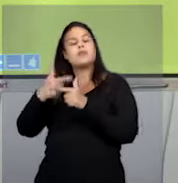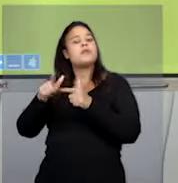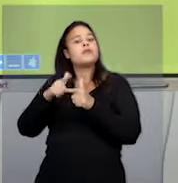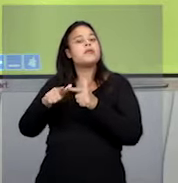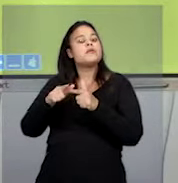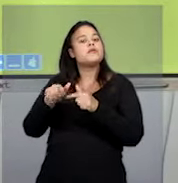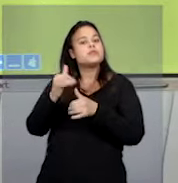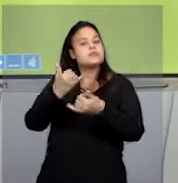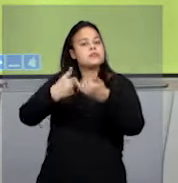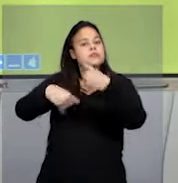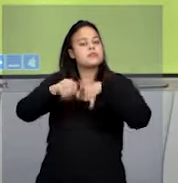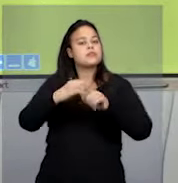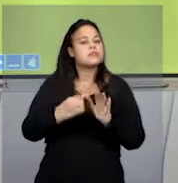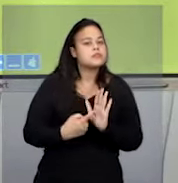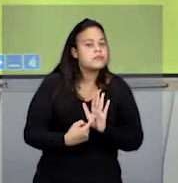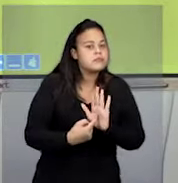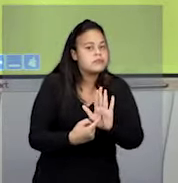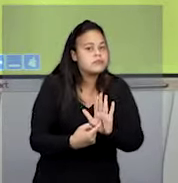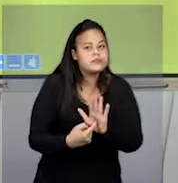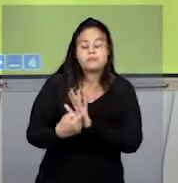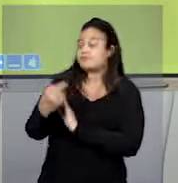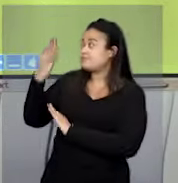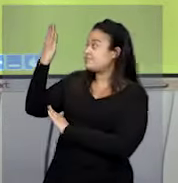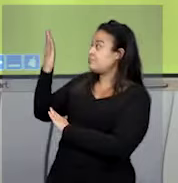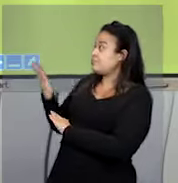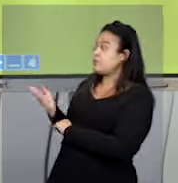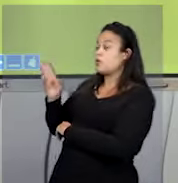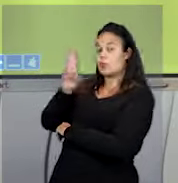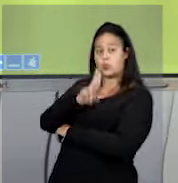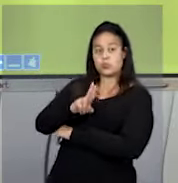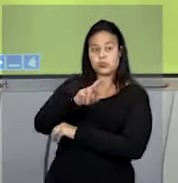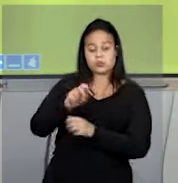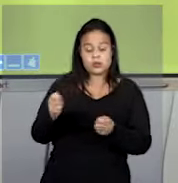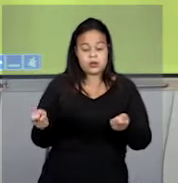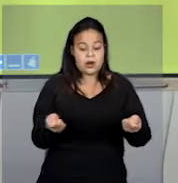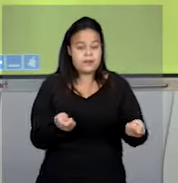substância mostra. Aqui você vai ver a função da panela,